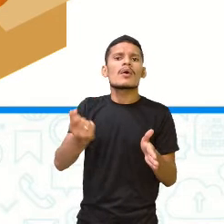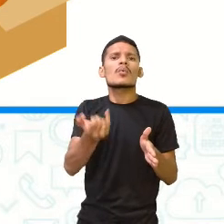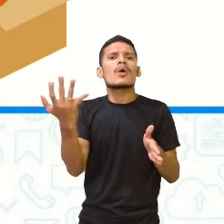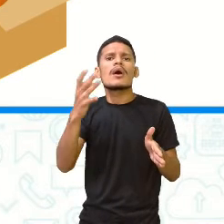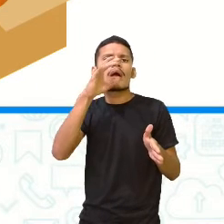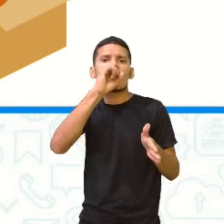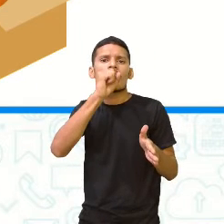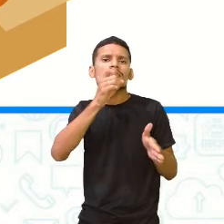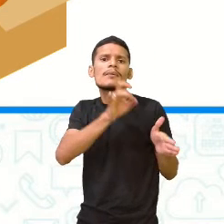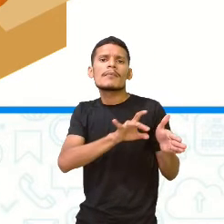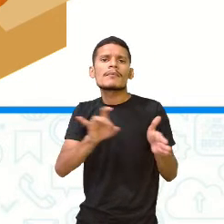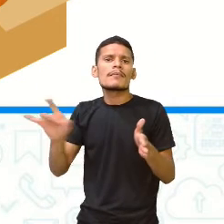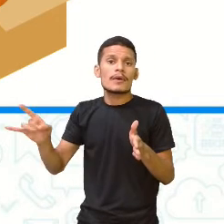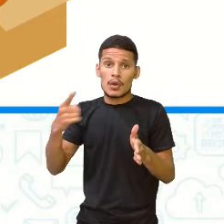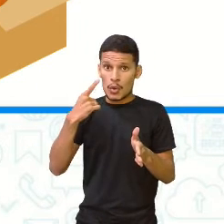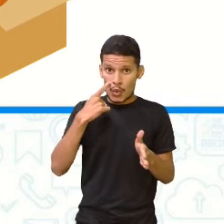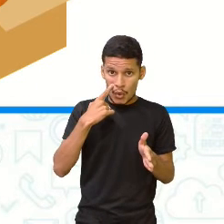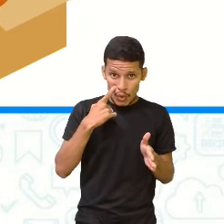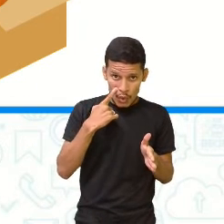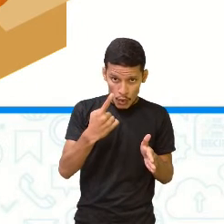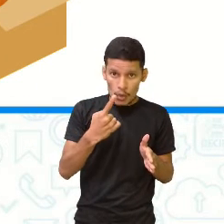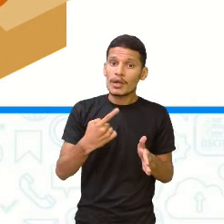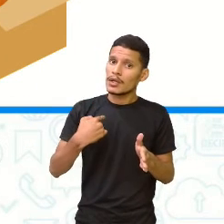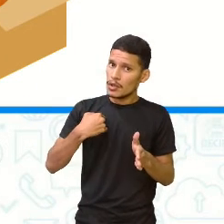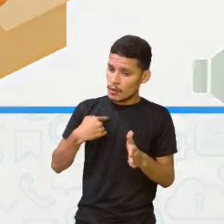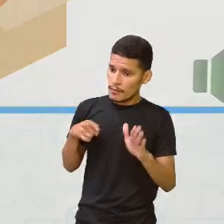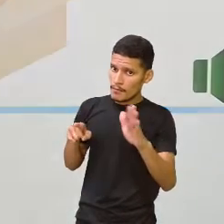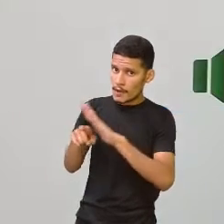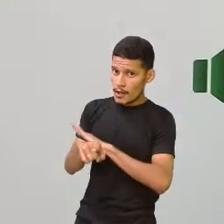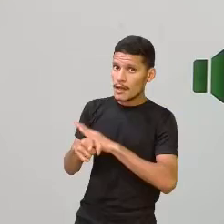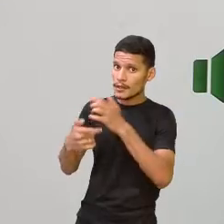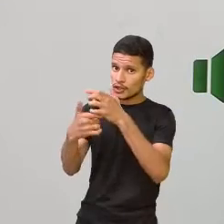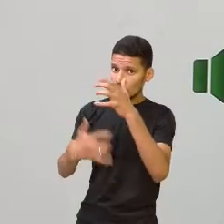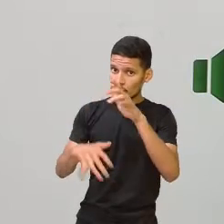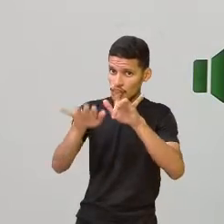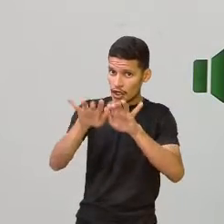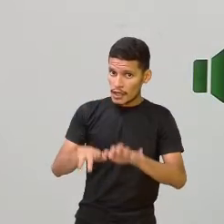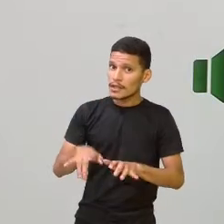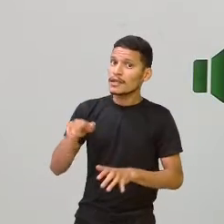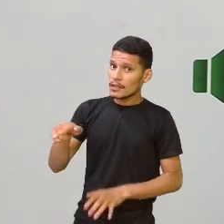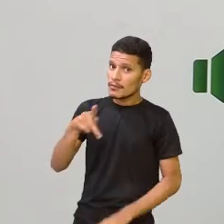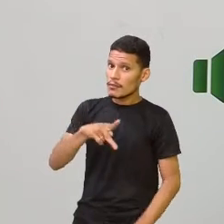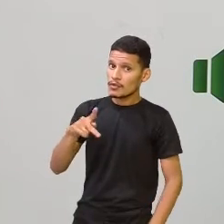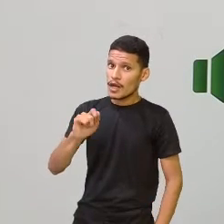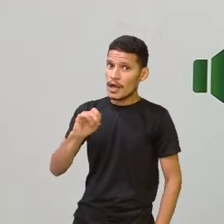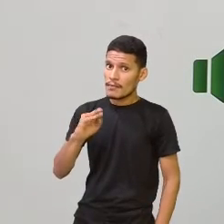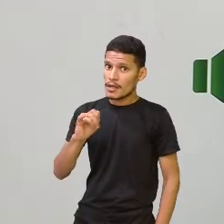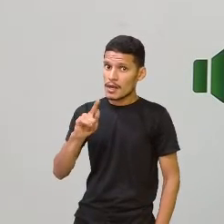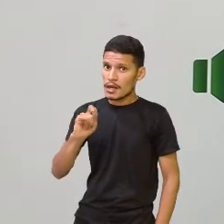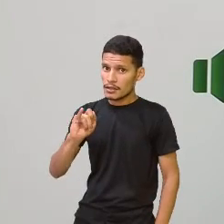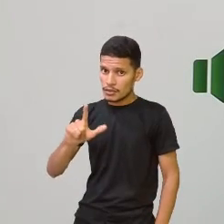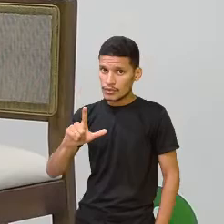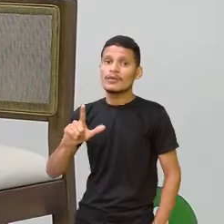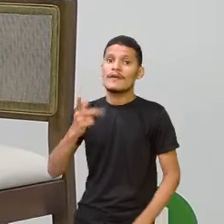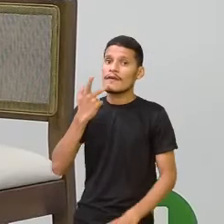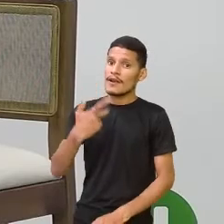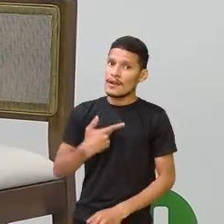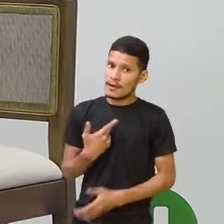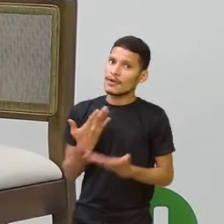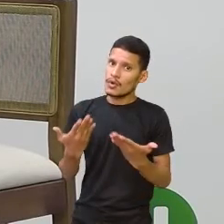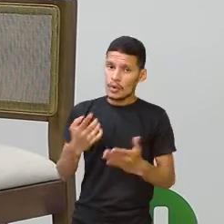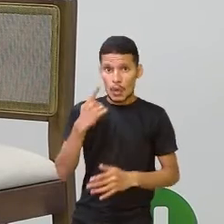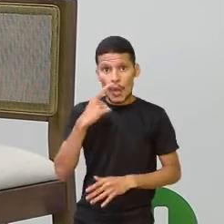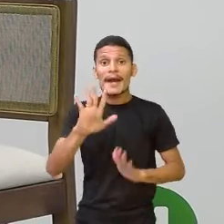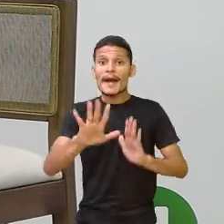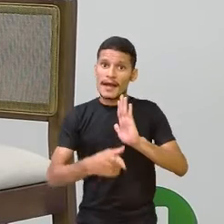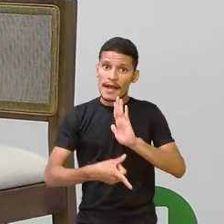E aí, eu já vou cortar diretamente para o chat, para a professora Abigail me dizer alguma coisa. E aí? Antes de você terminar